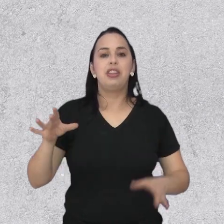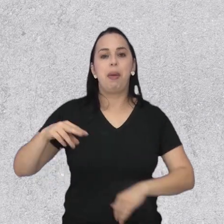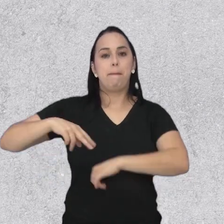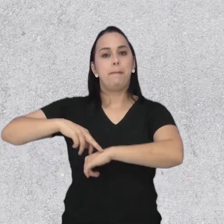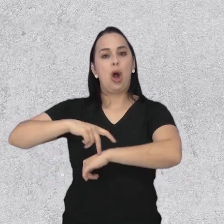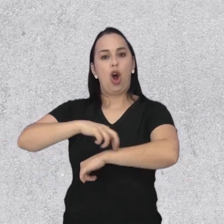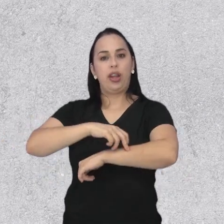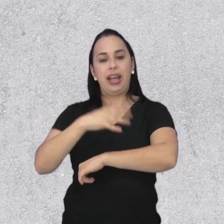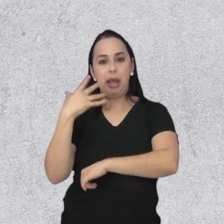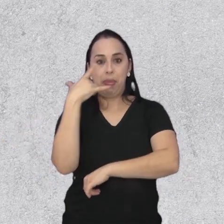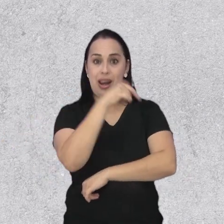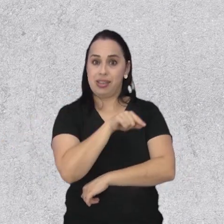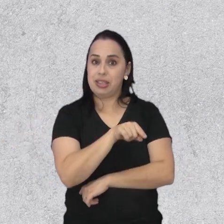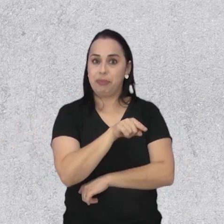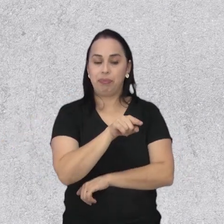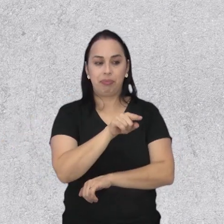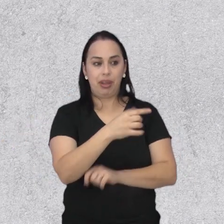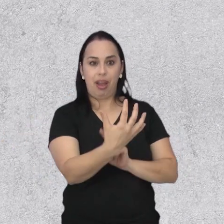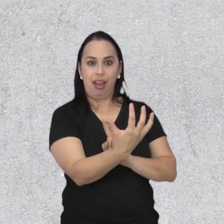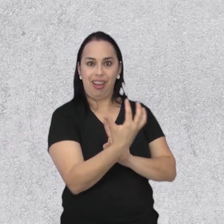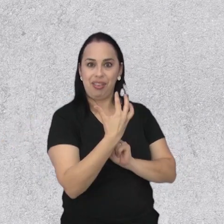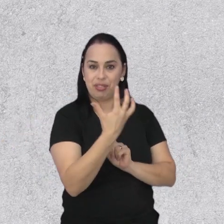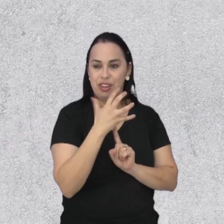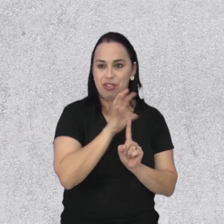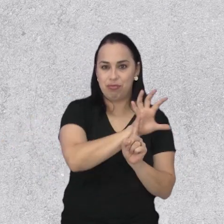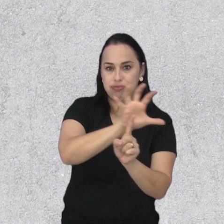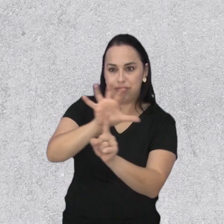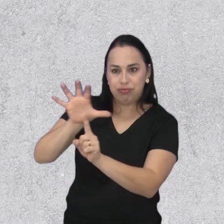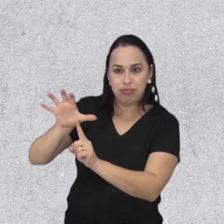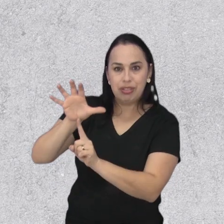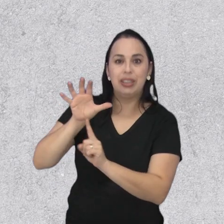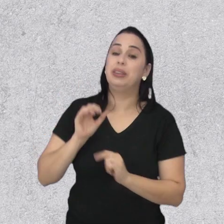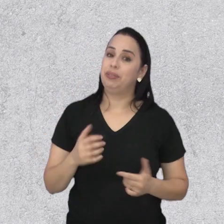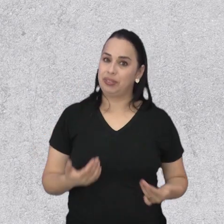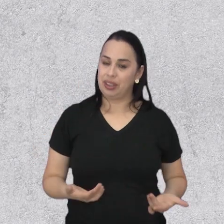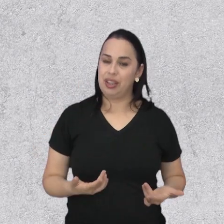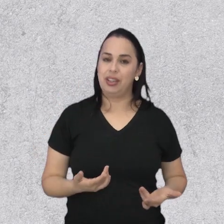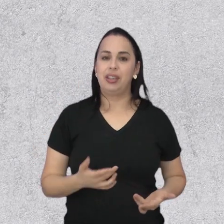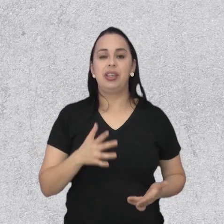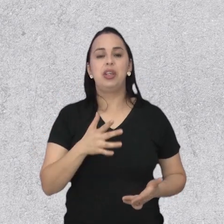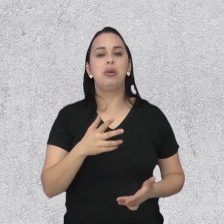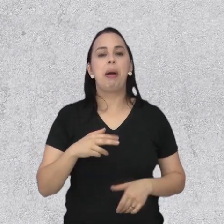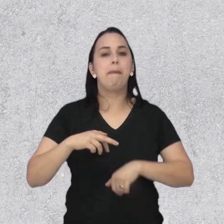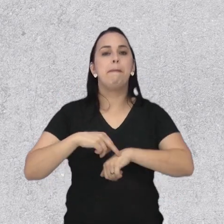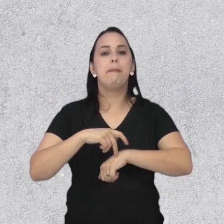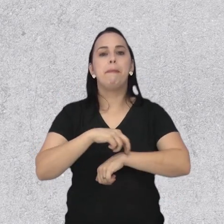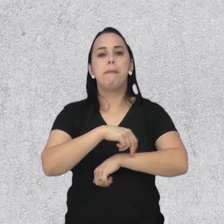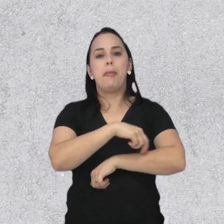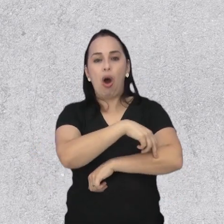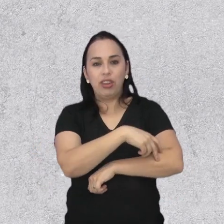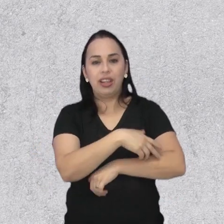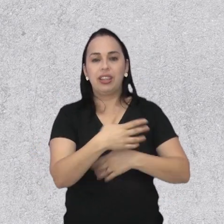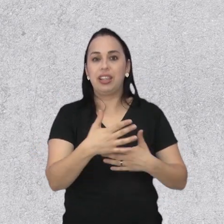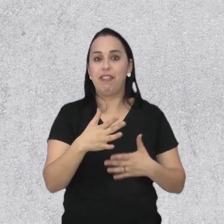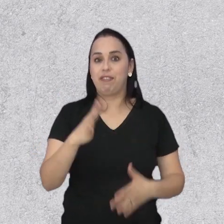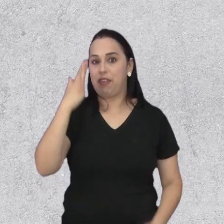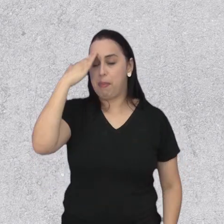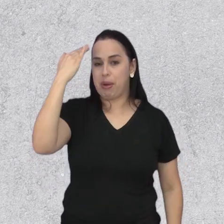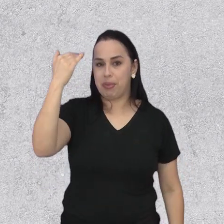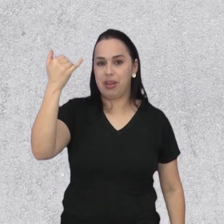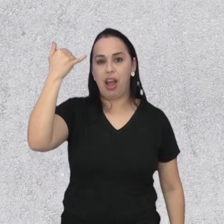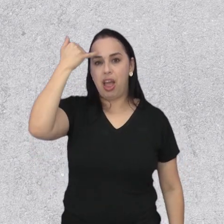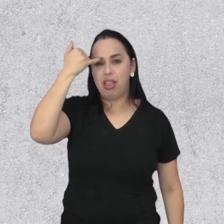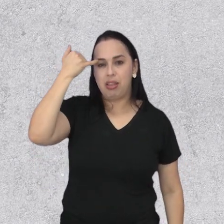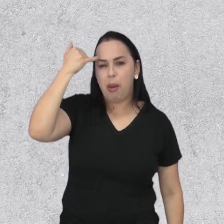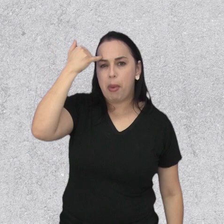tendências de moda e beleza que aparecem por lá acabam influenciando todo o cenário nacional. E uma dessas tendências que ficou ainda mais